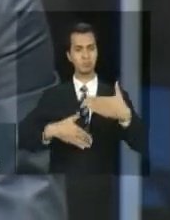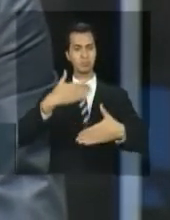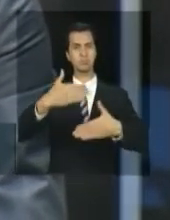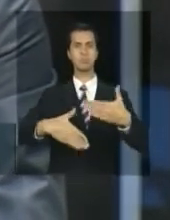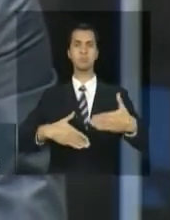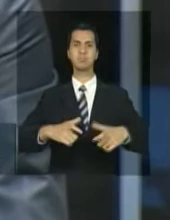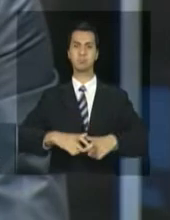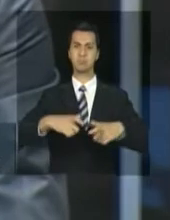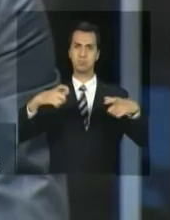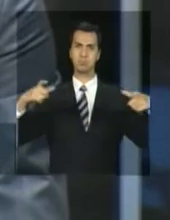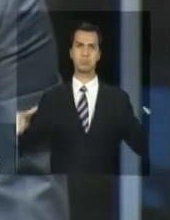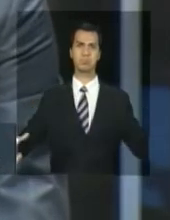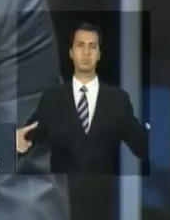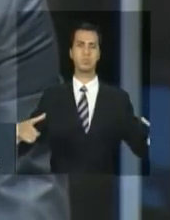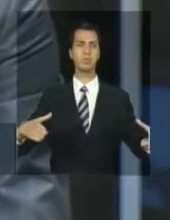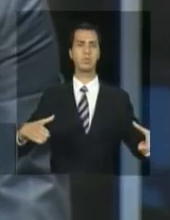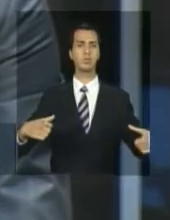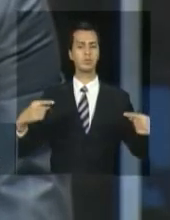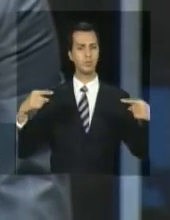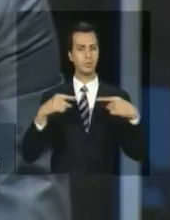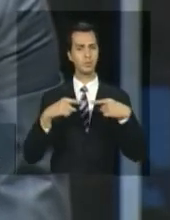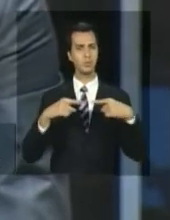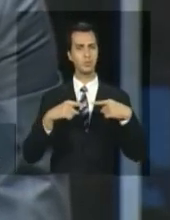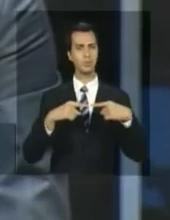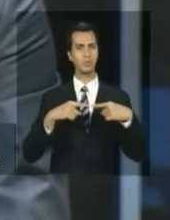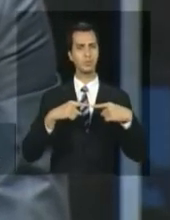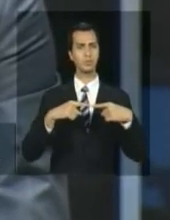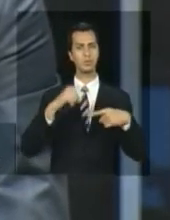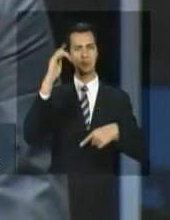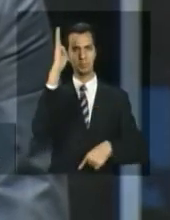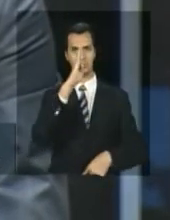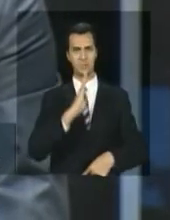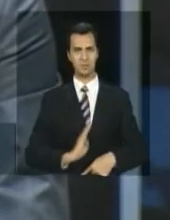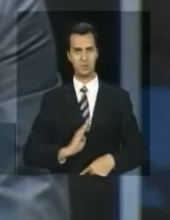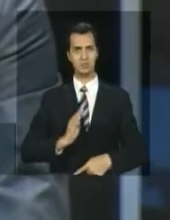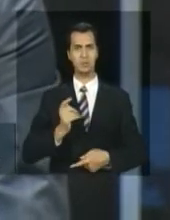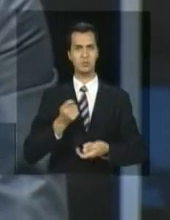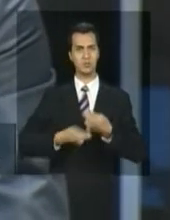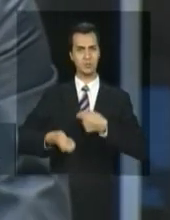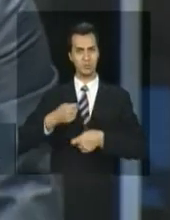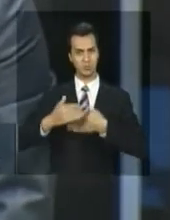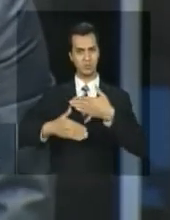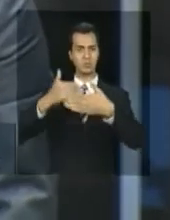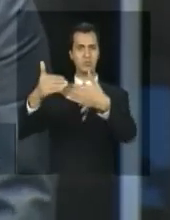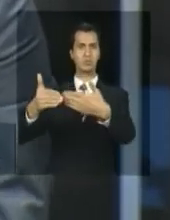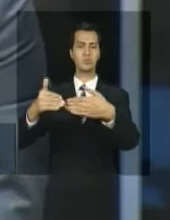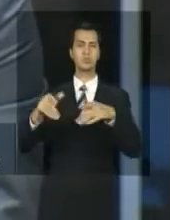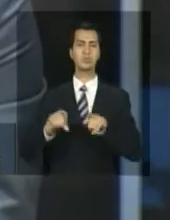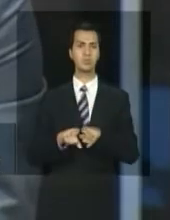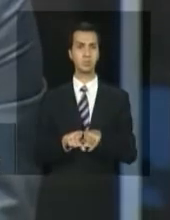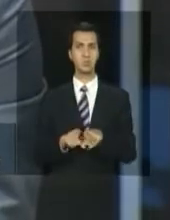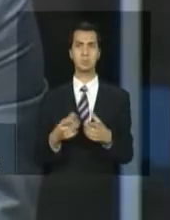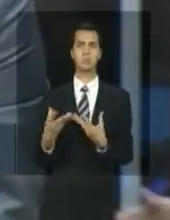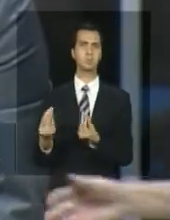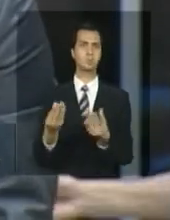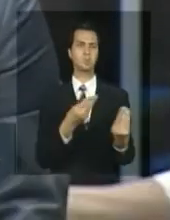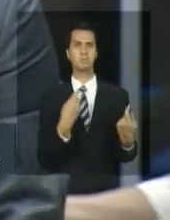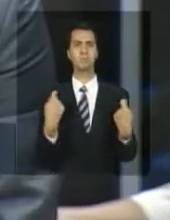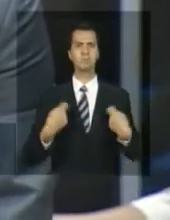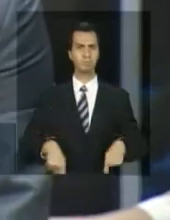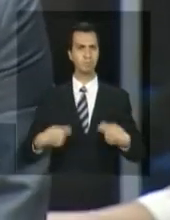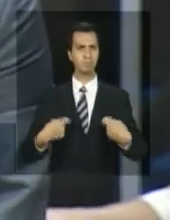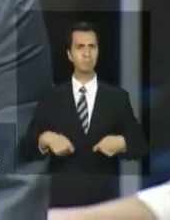em ritmo adequado e compatível com o extraordinário crescimento pela demanda